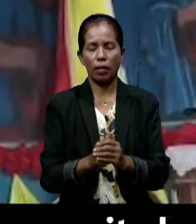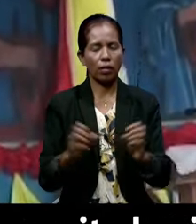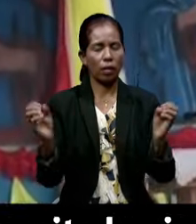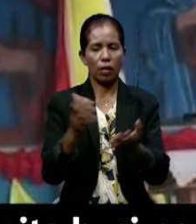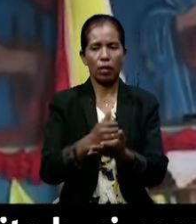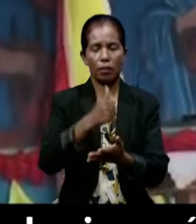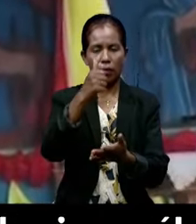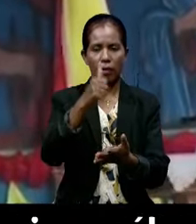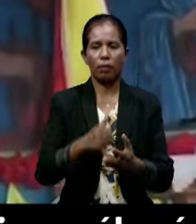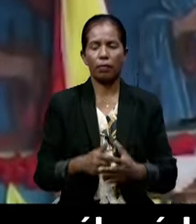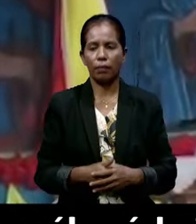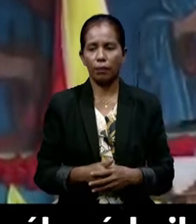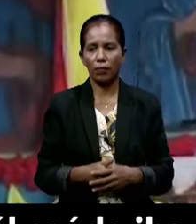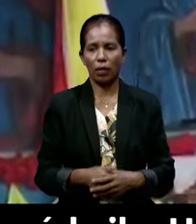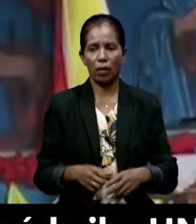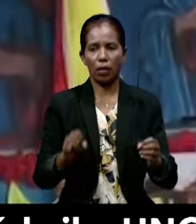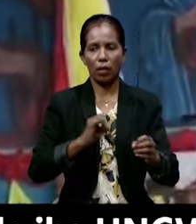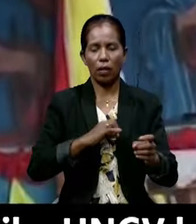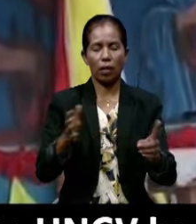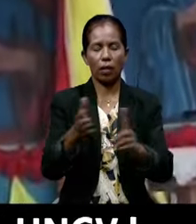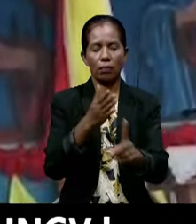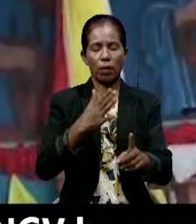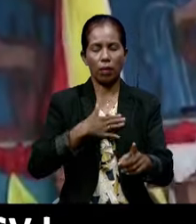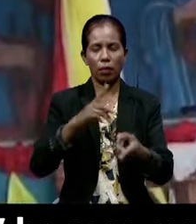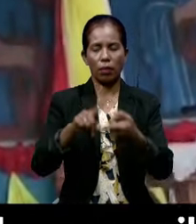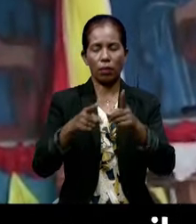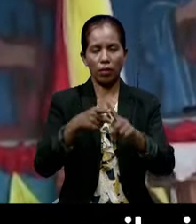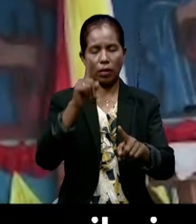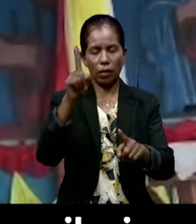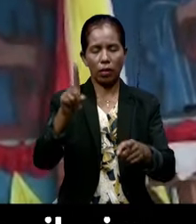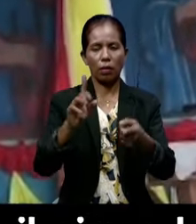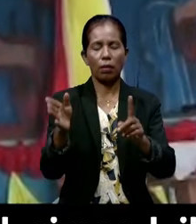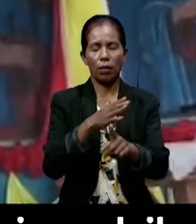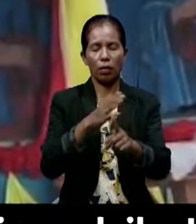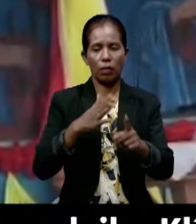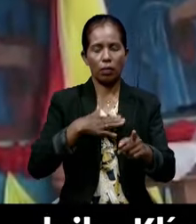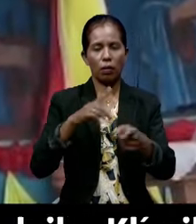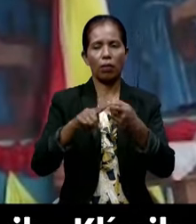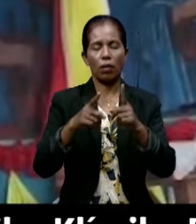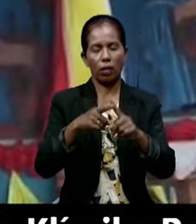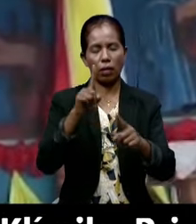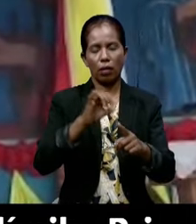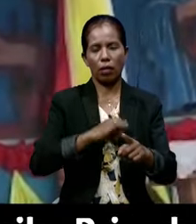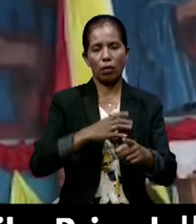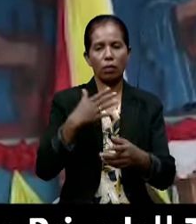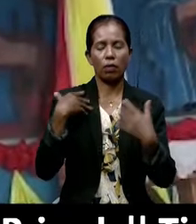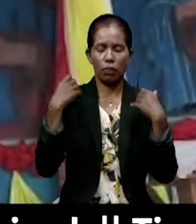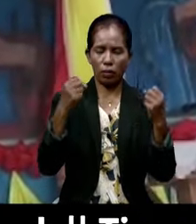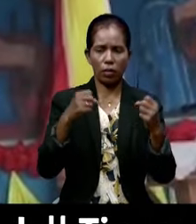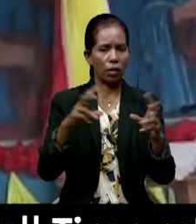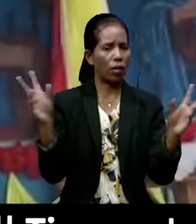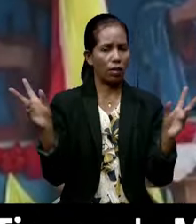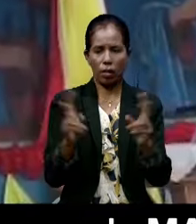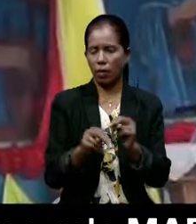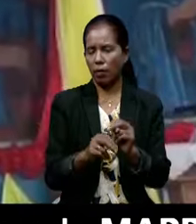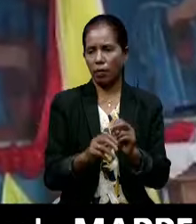tidak. Vamos ter algum barco aonde pode ir, ainda que o barco aonde é malo que nem deixa uma casa. Que nem lá ia.